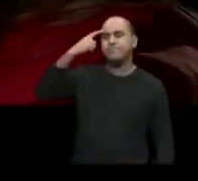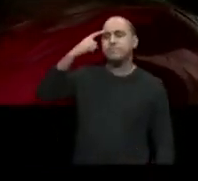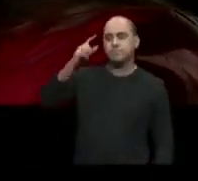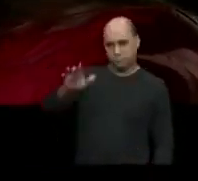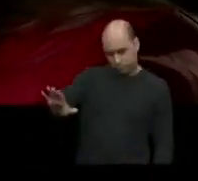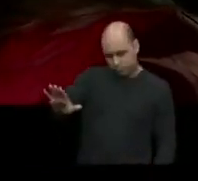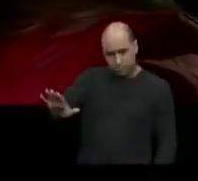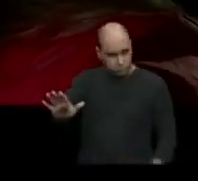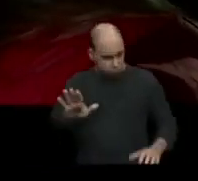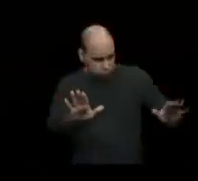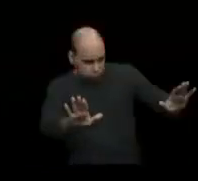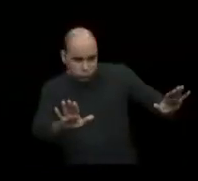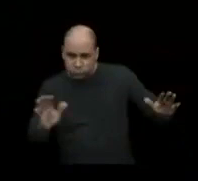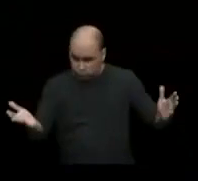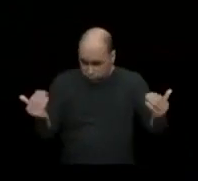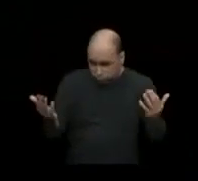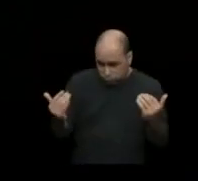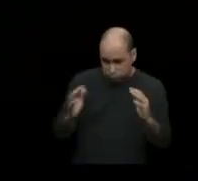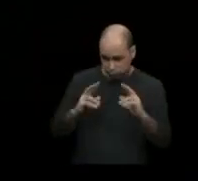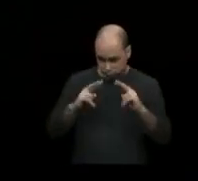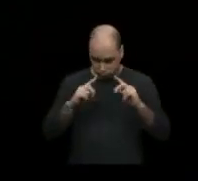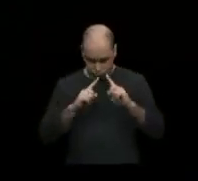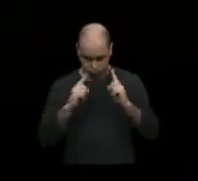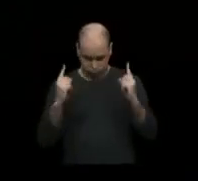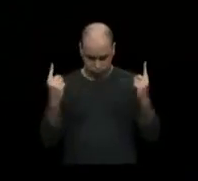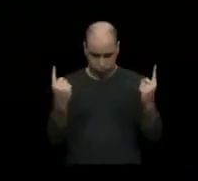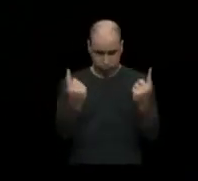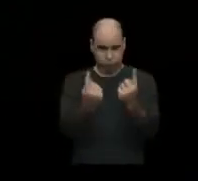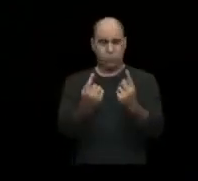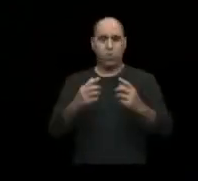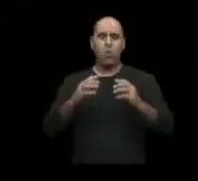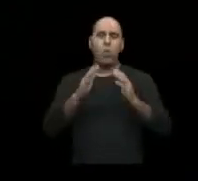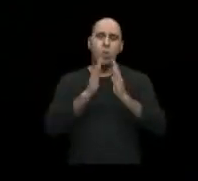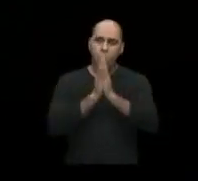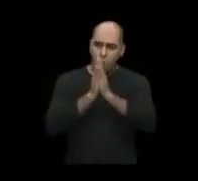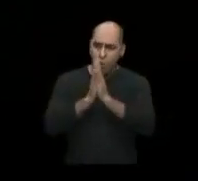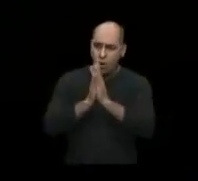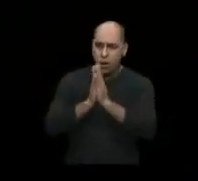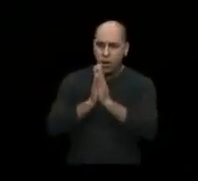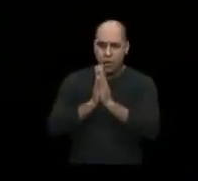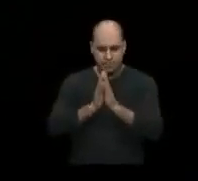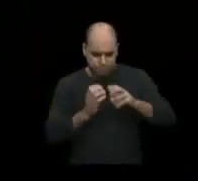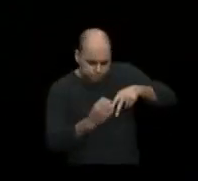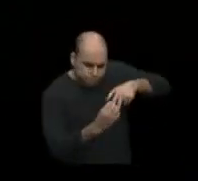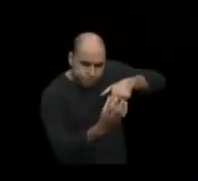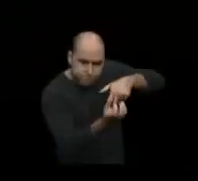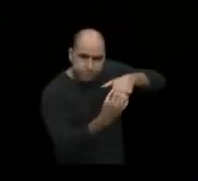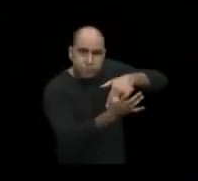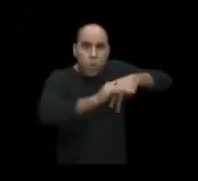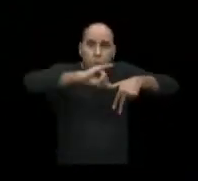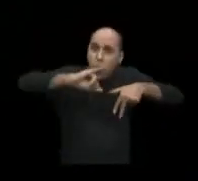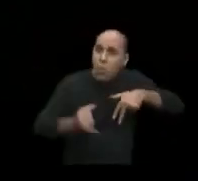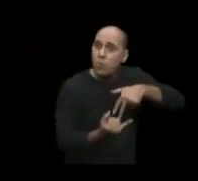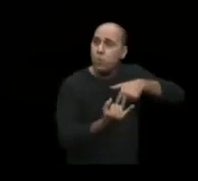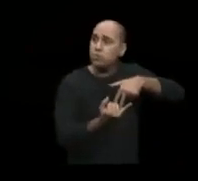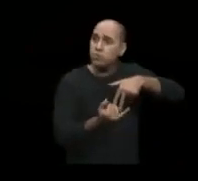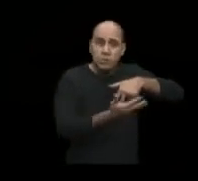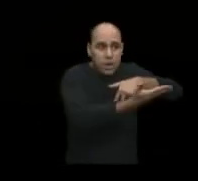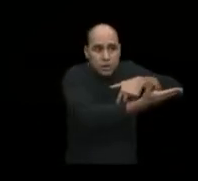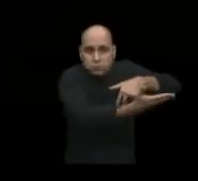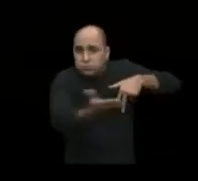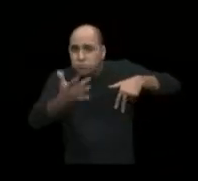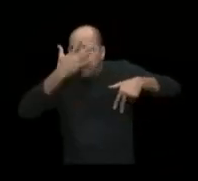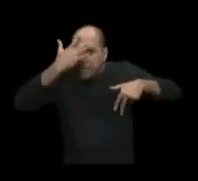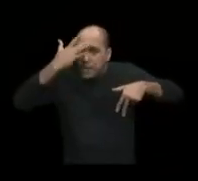nós chamamos eles para orar, para que os órgãos de Reninho dessem oportunidade para